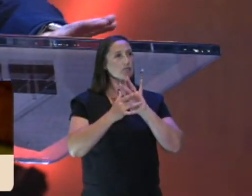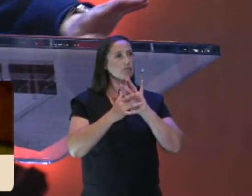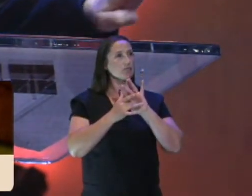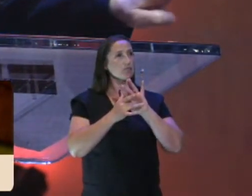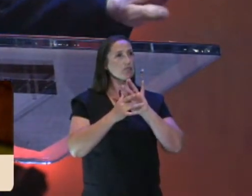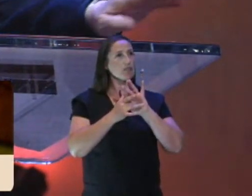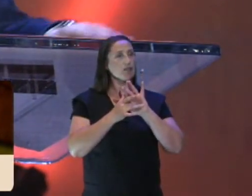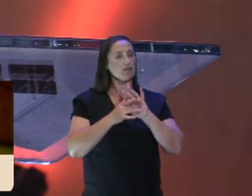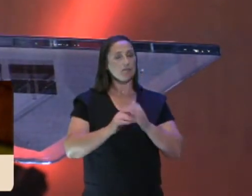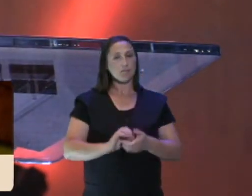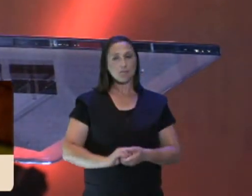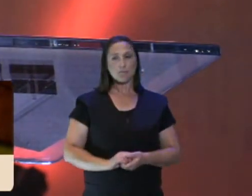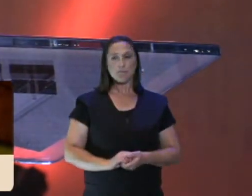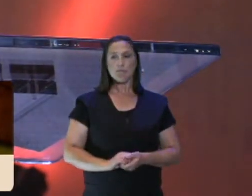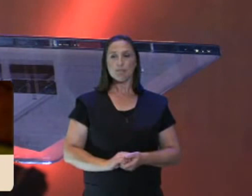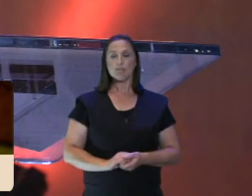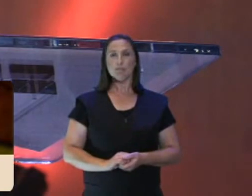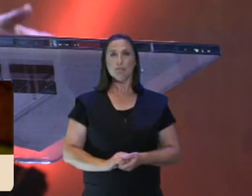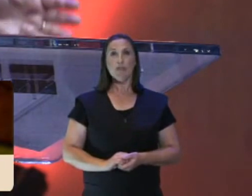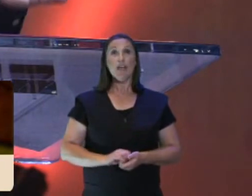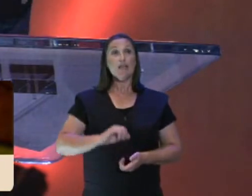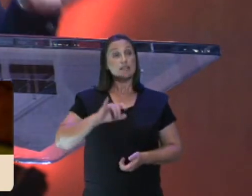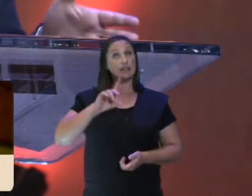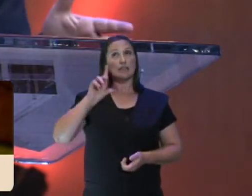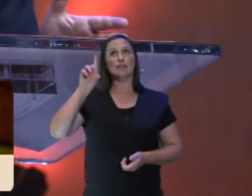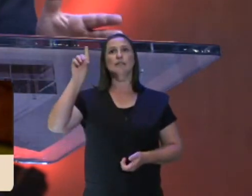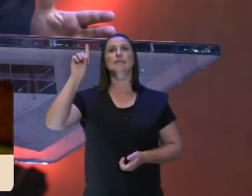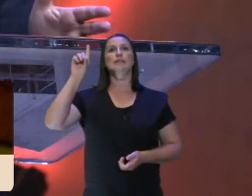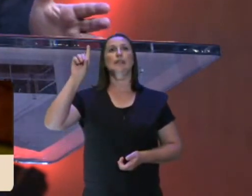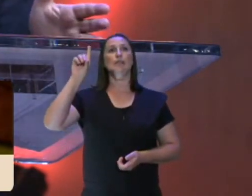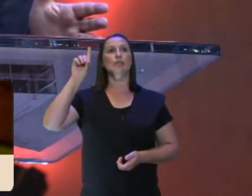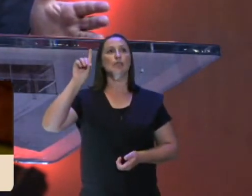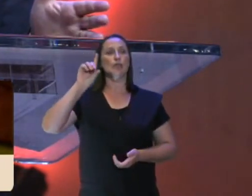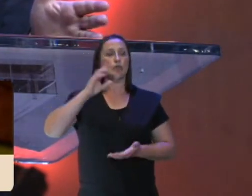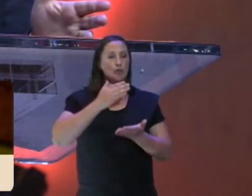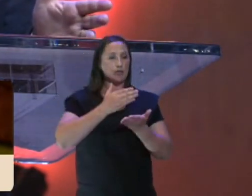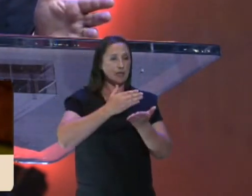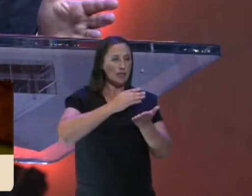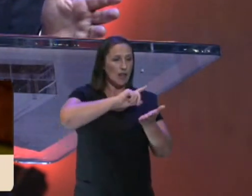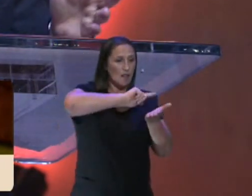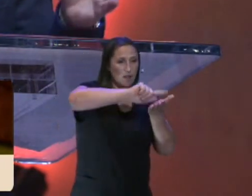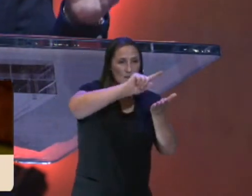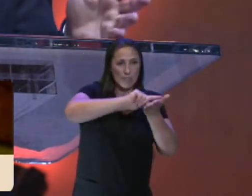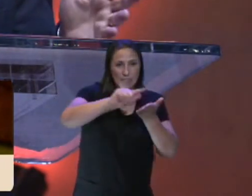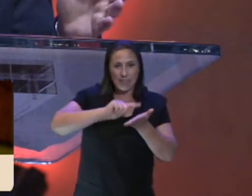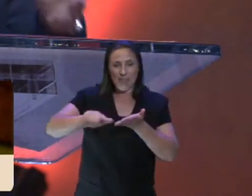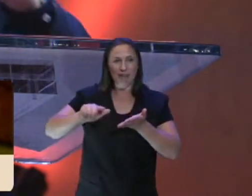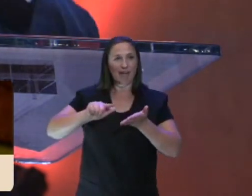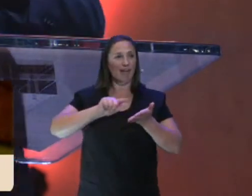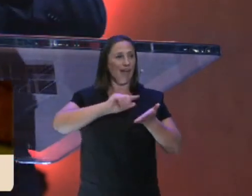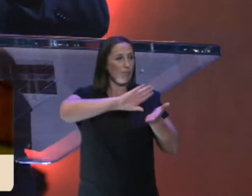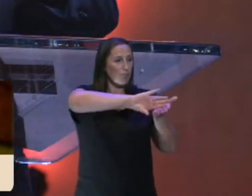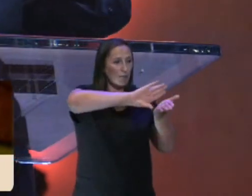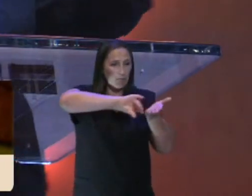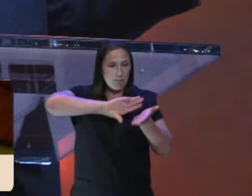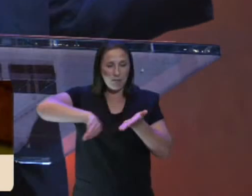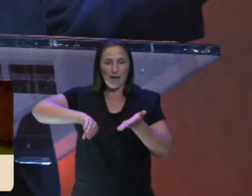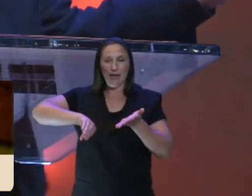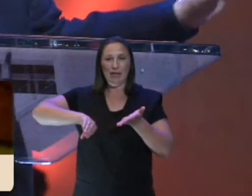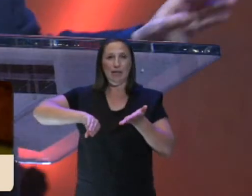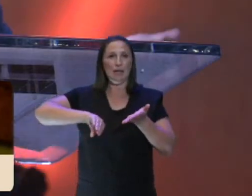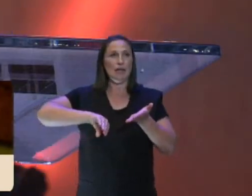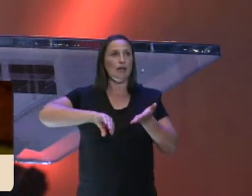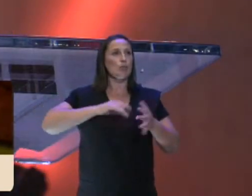estavam obstruindo a pregação, ia sobrar um vácuo. E quando tem um vácuo, aparece um monte de